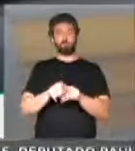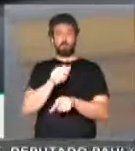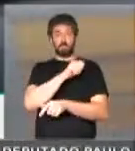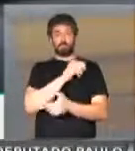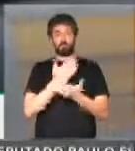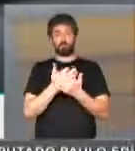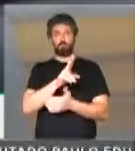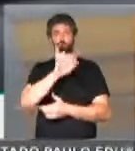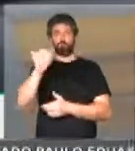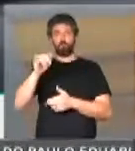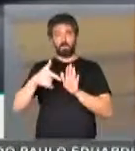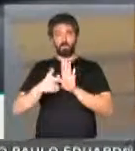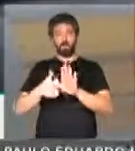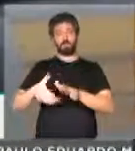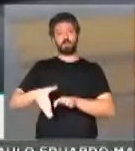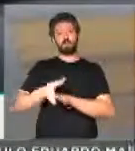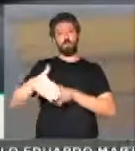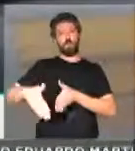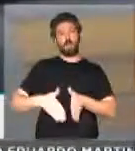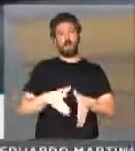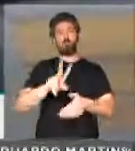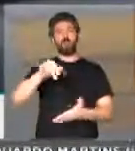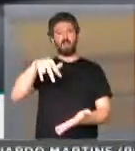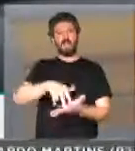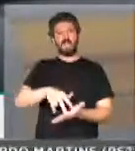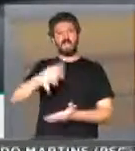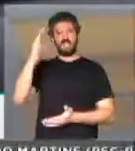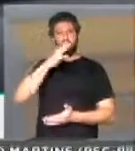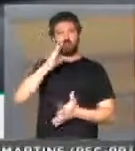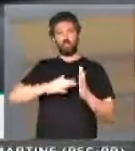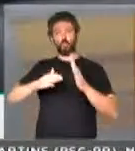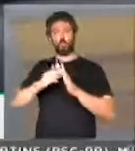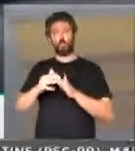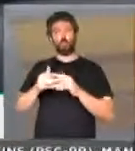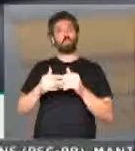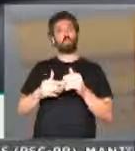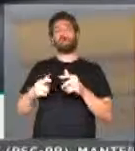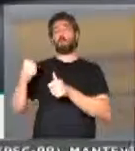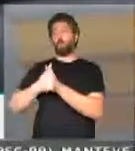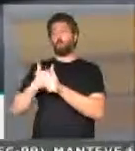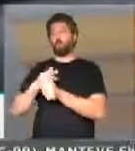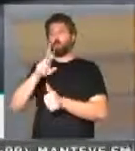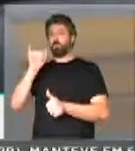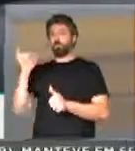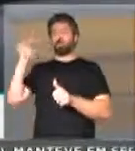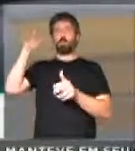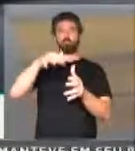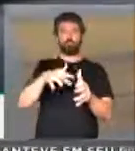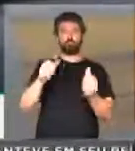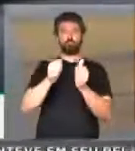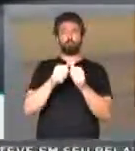os estudantes vão dar o caminho, que vão ser a resistência para todas as outras lutas que vão estar vindo aí. Muito obrigado.